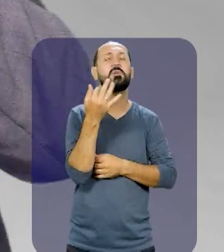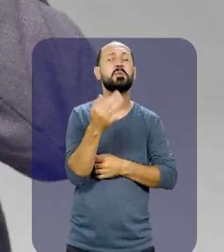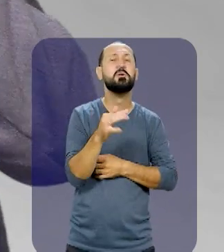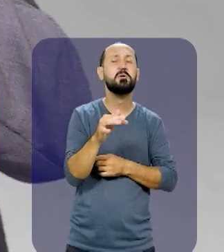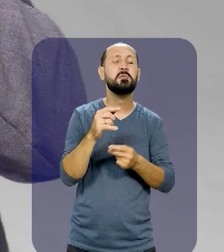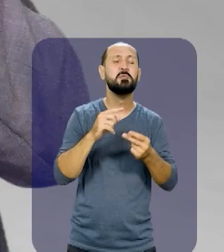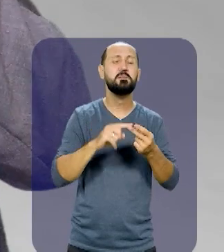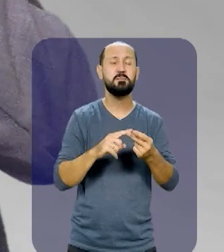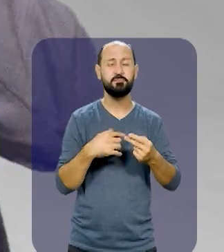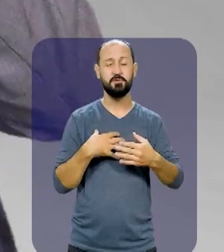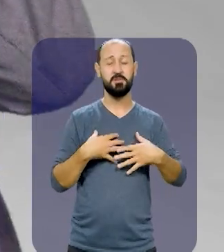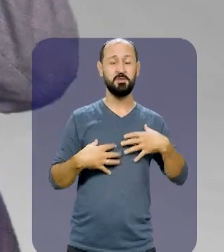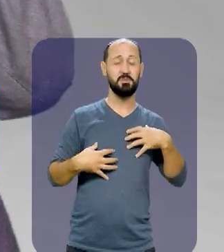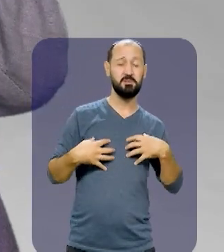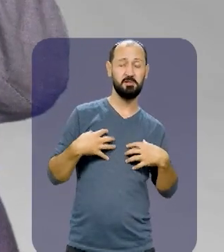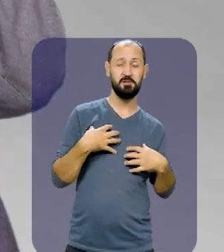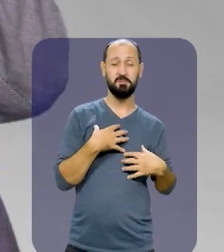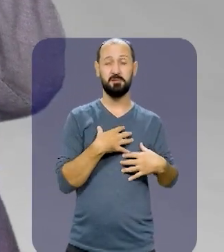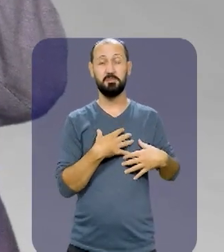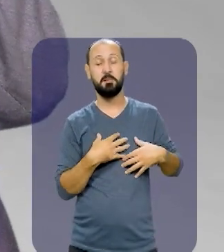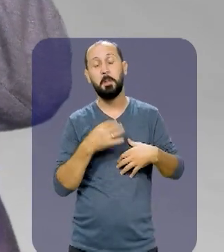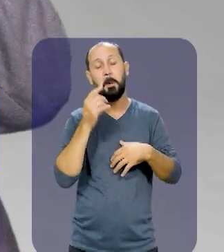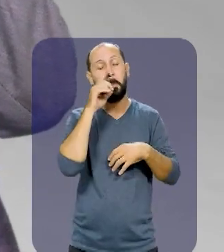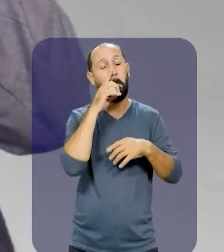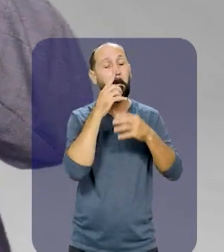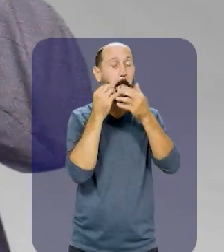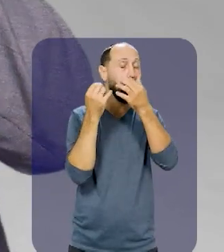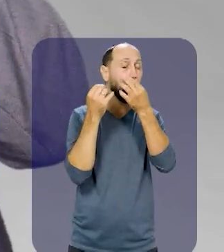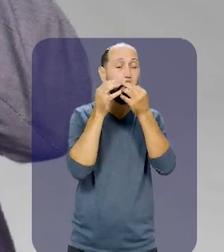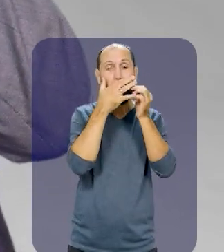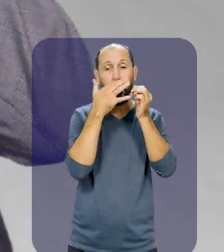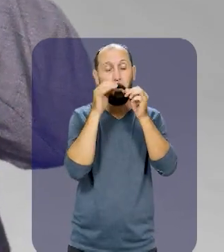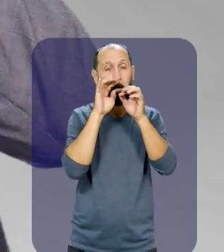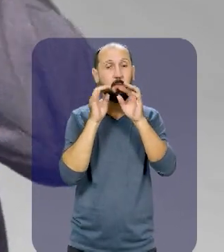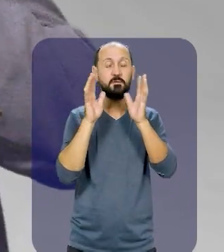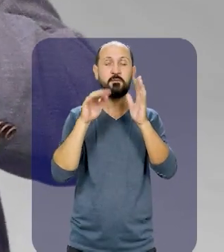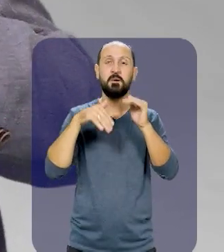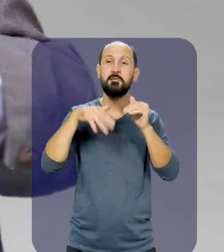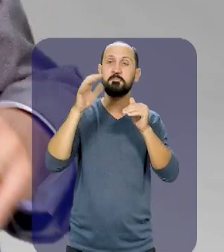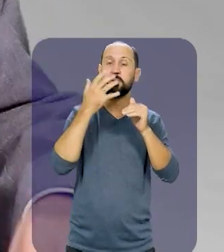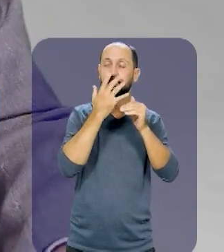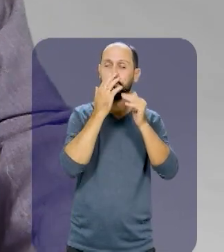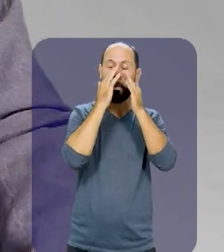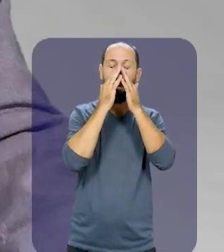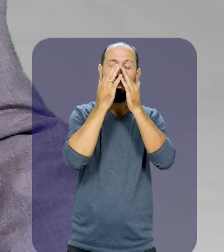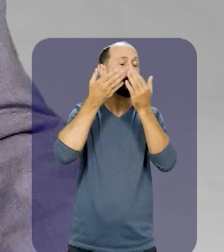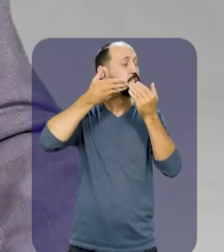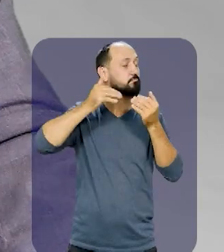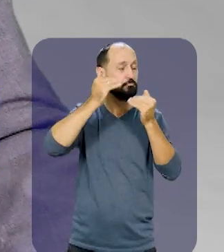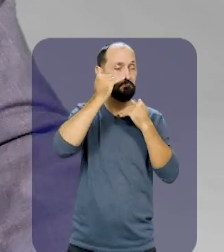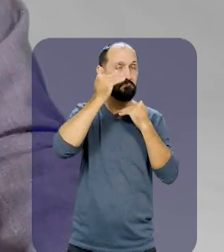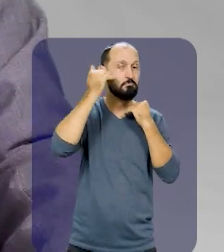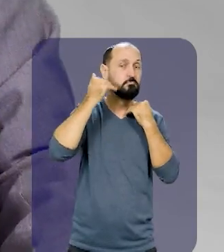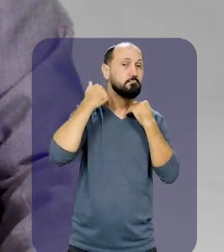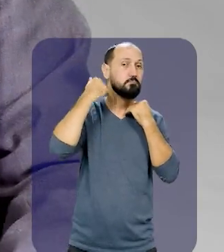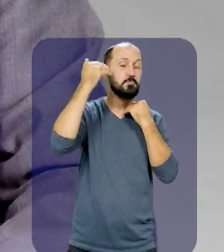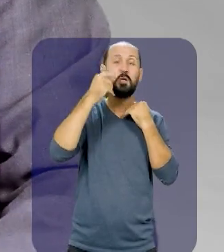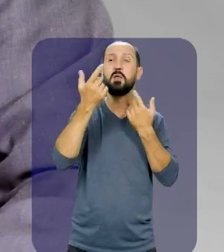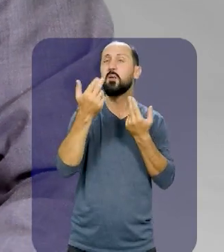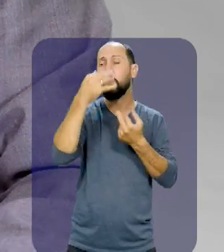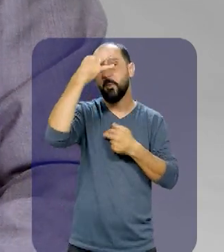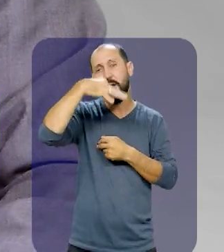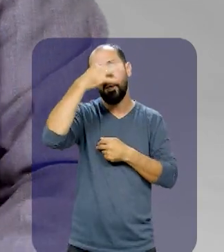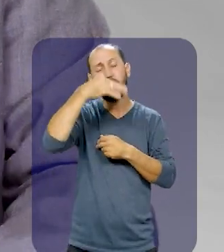garganta, um mal-estar, um pouquinho de coriza, ele se localiza nas vias aéreas superiores, igual a um